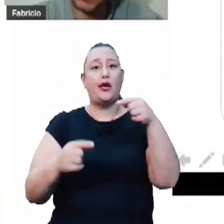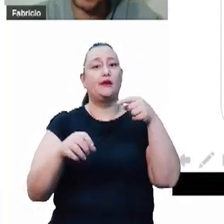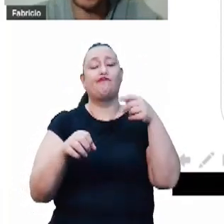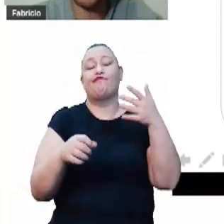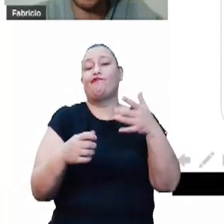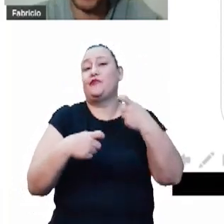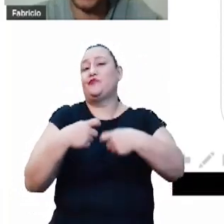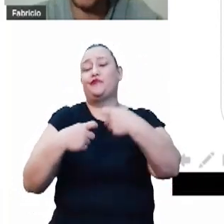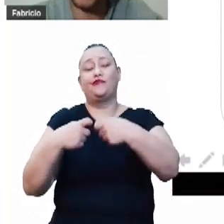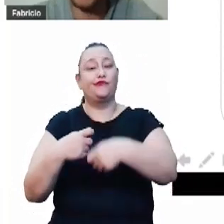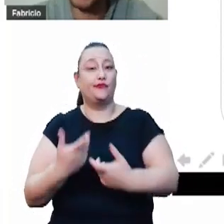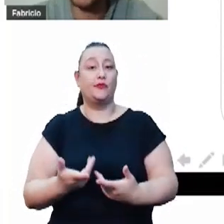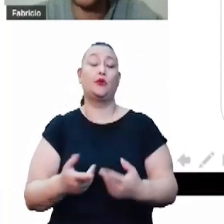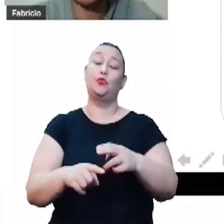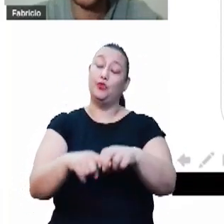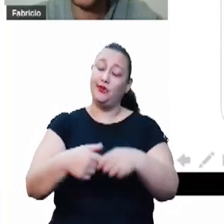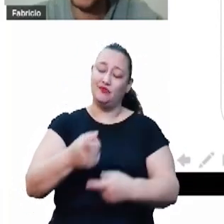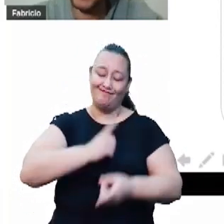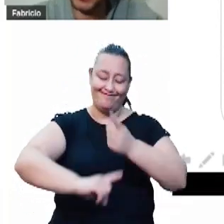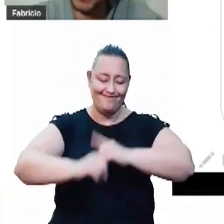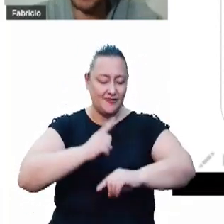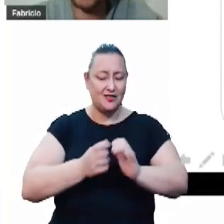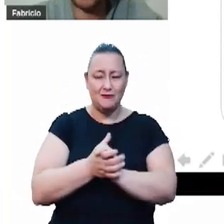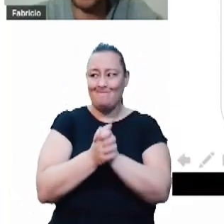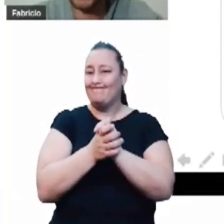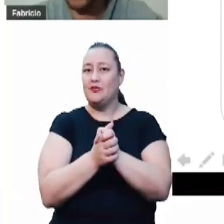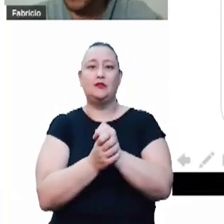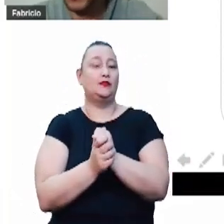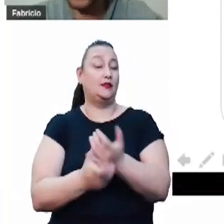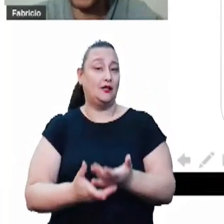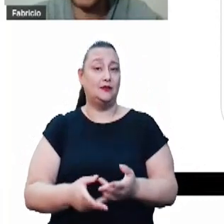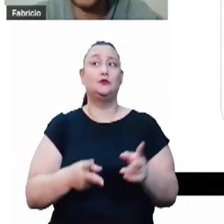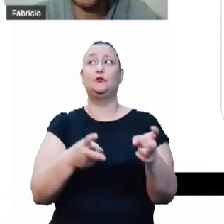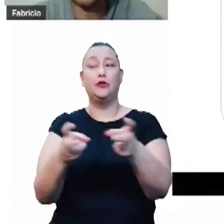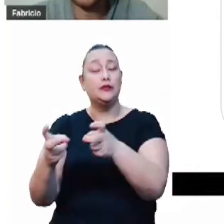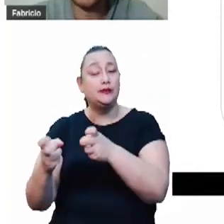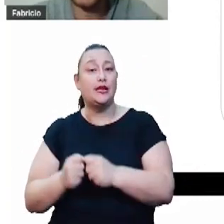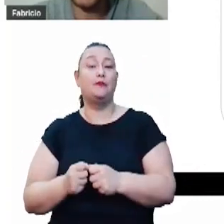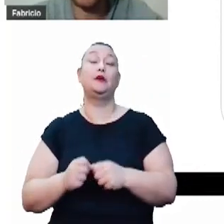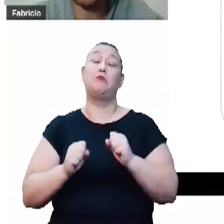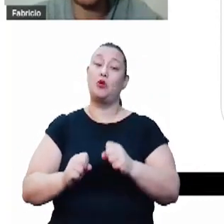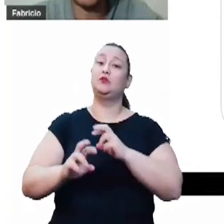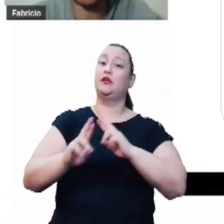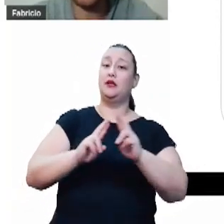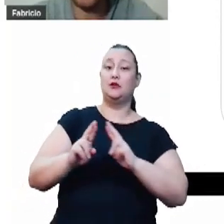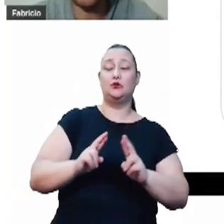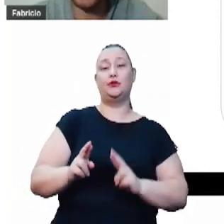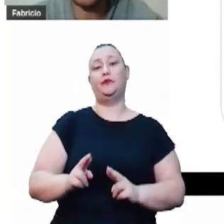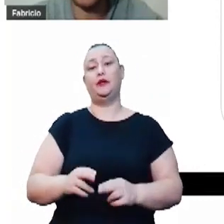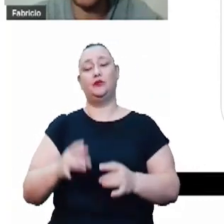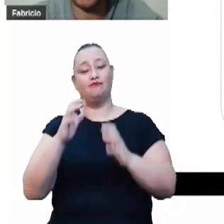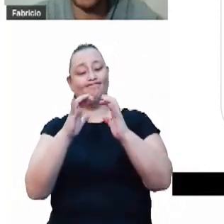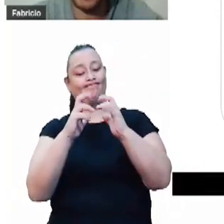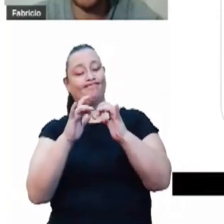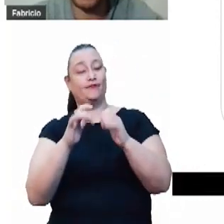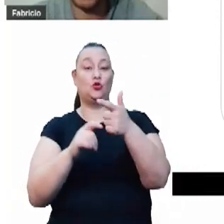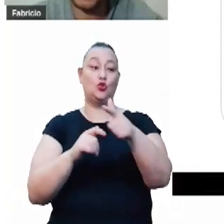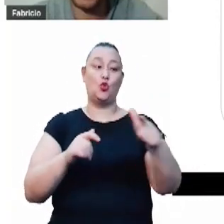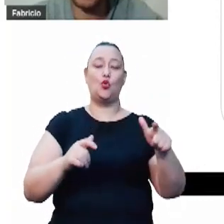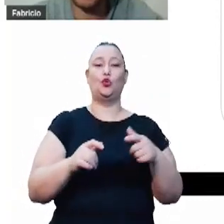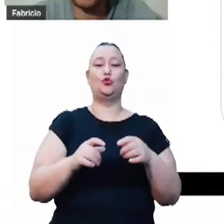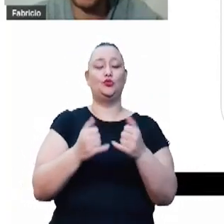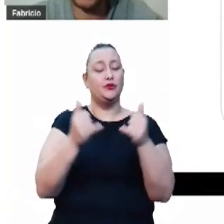está relacionado com depressão também, mas a gente tem visto também que algumas podem estar relacionadas até a algum dano neurológico de